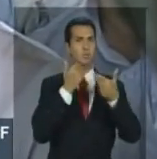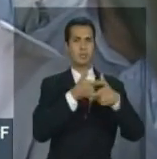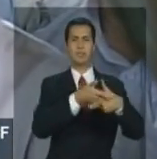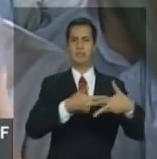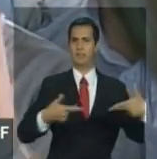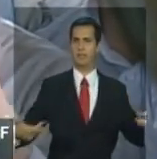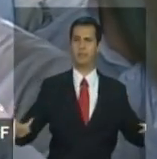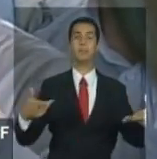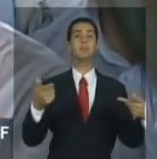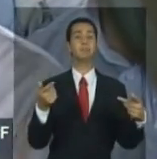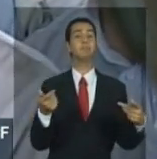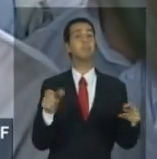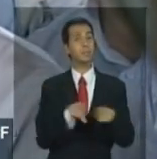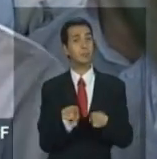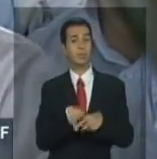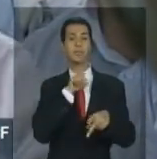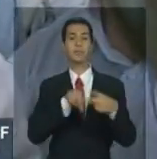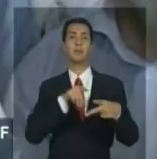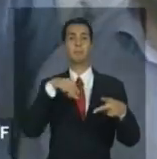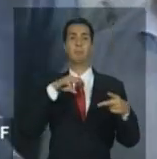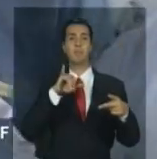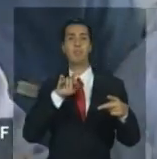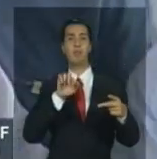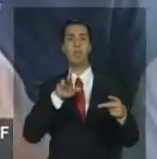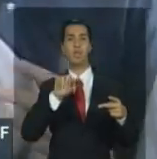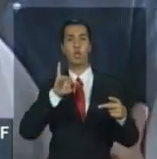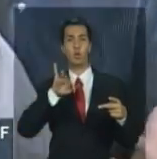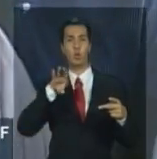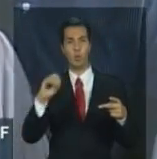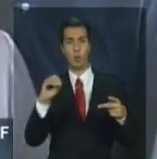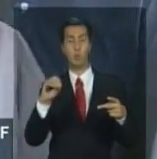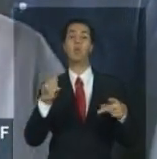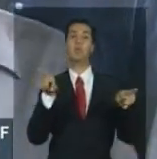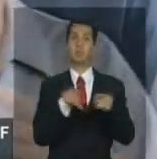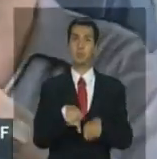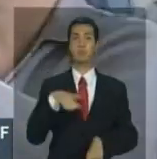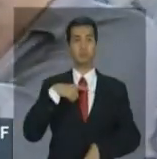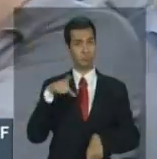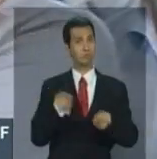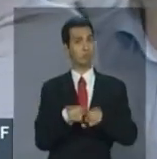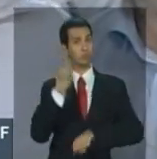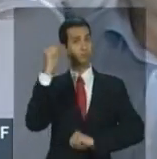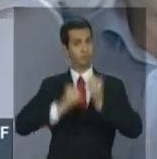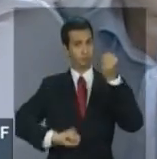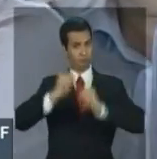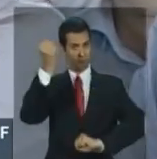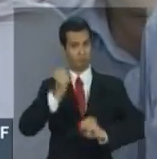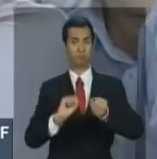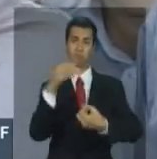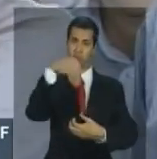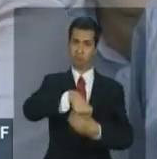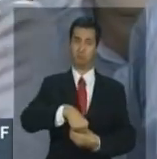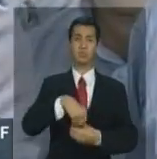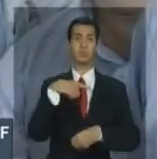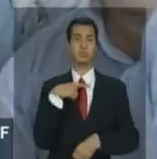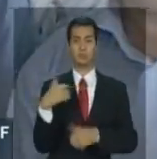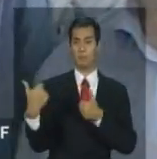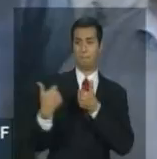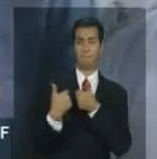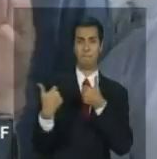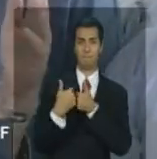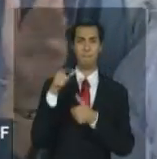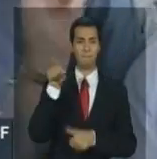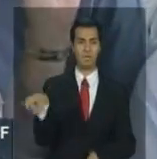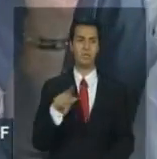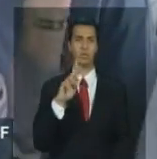alimentos, e tem minério, e agora também agrega valor. Eu vou referir aqui a fábrica que nós